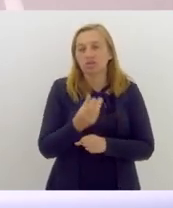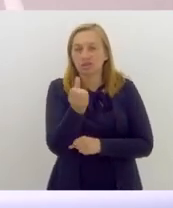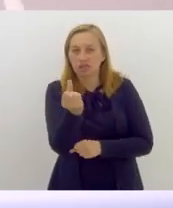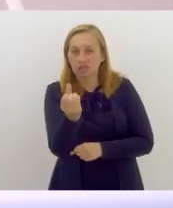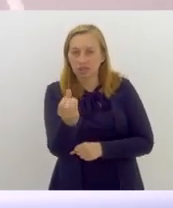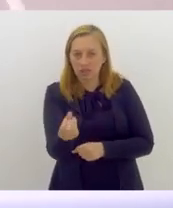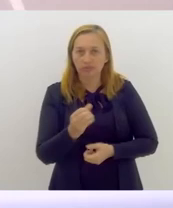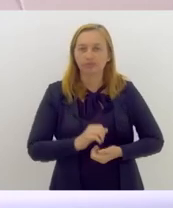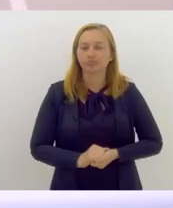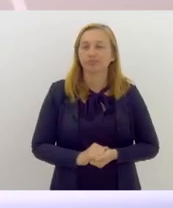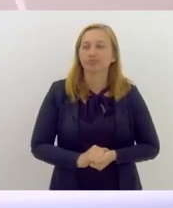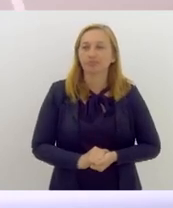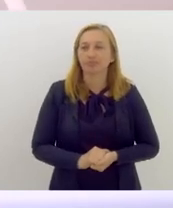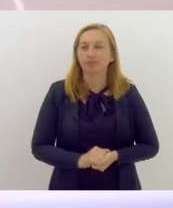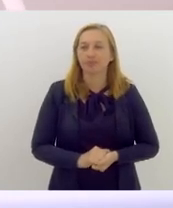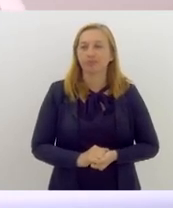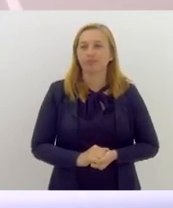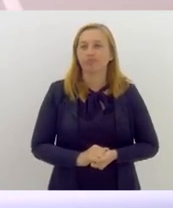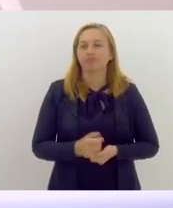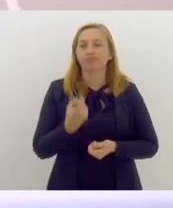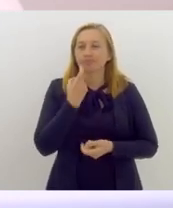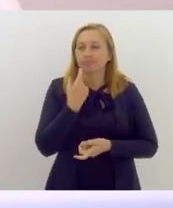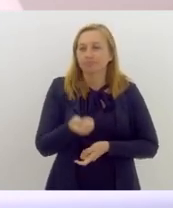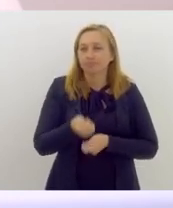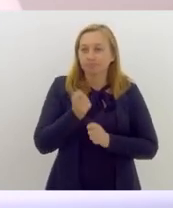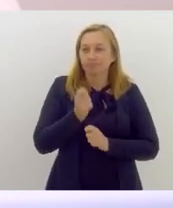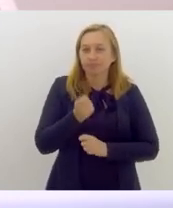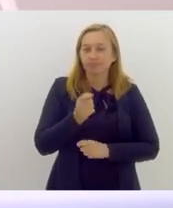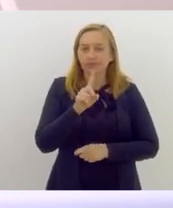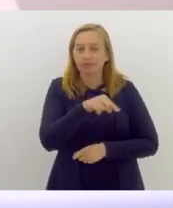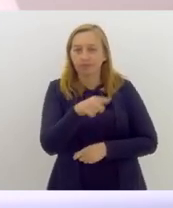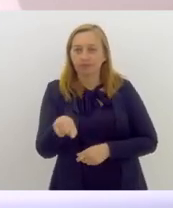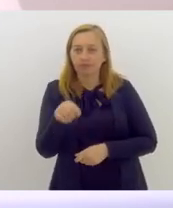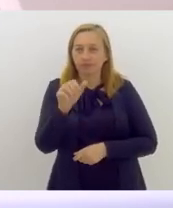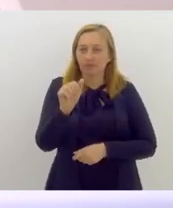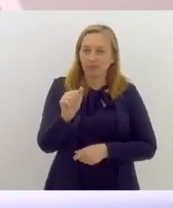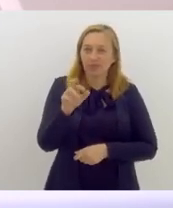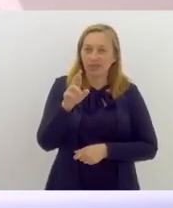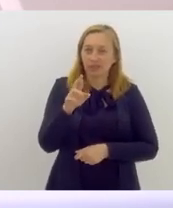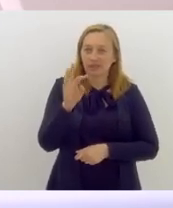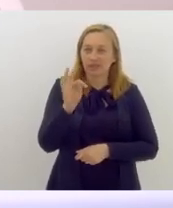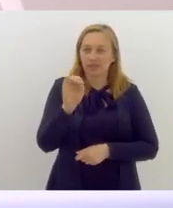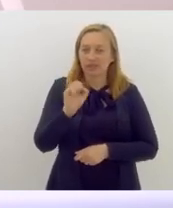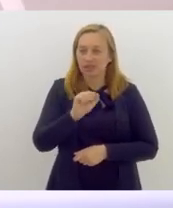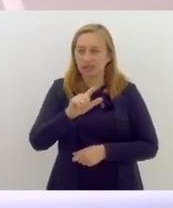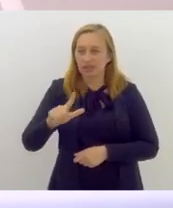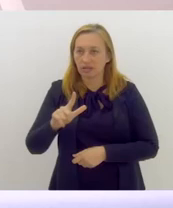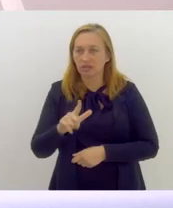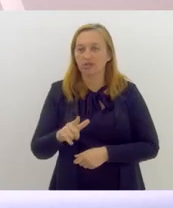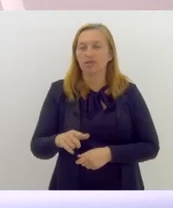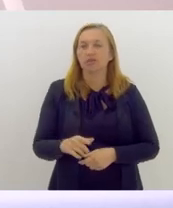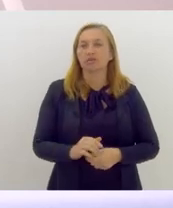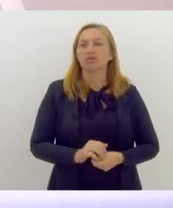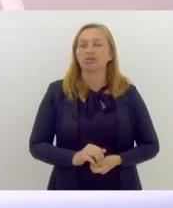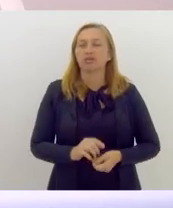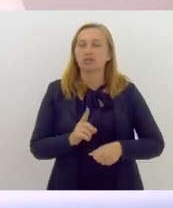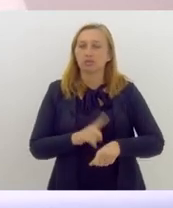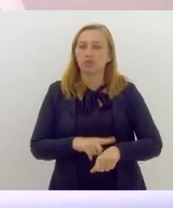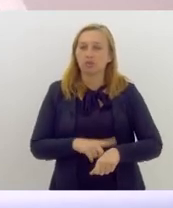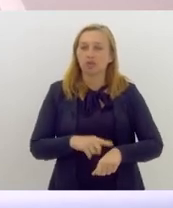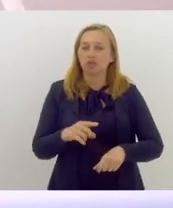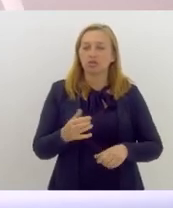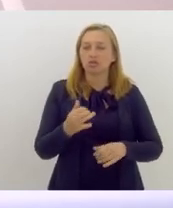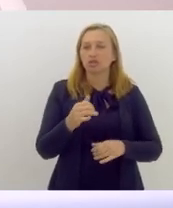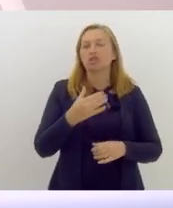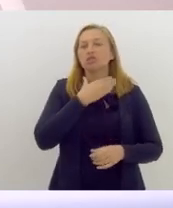mas ela se tornam proibido da Pesca artesanal e a peste que eu puxo trabalho importante ainda mais no momento de crise